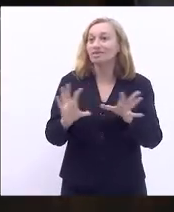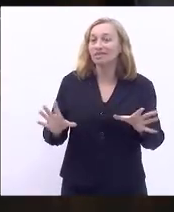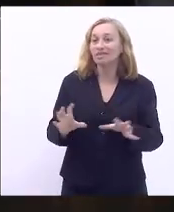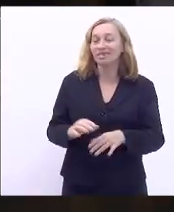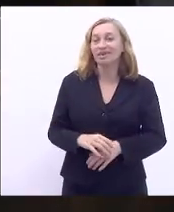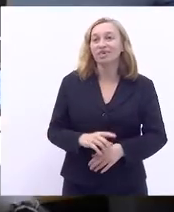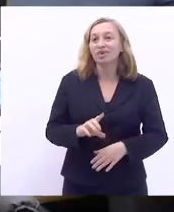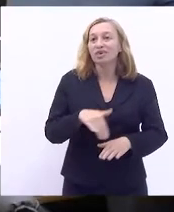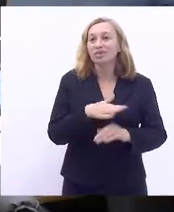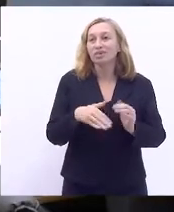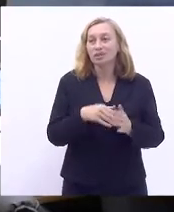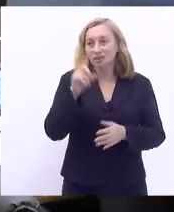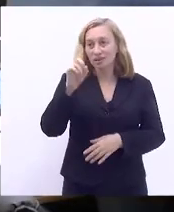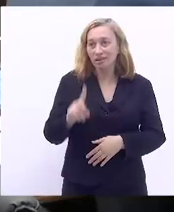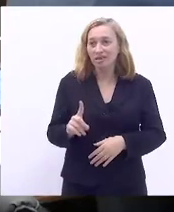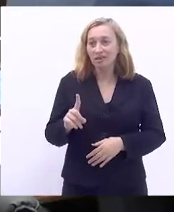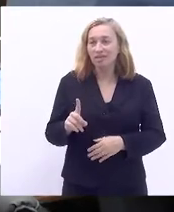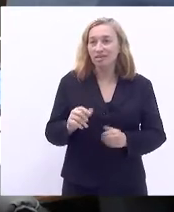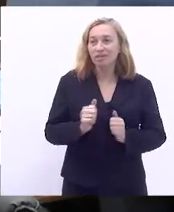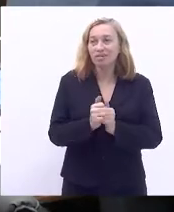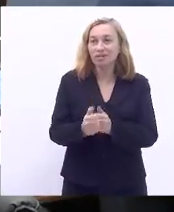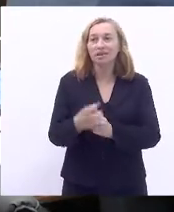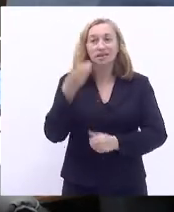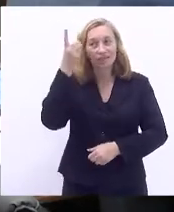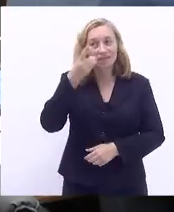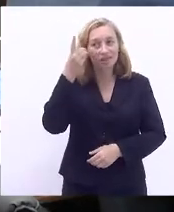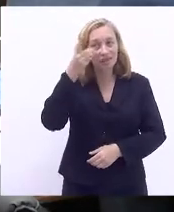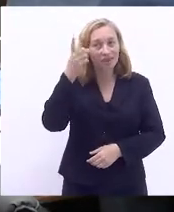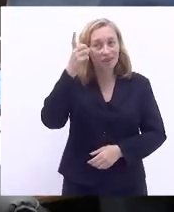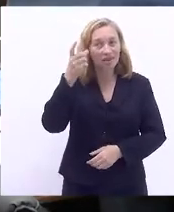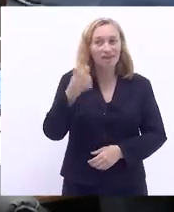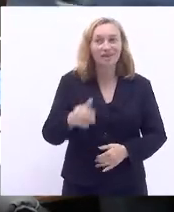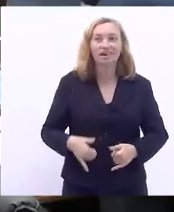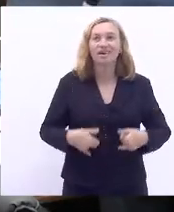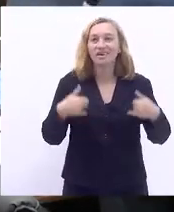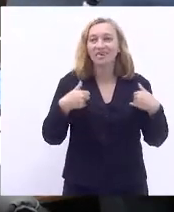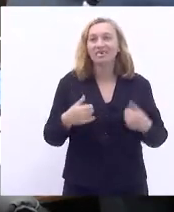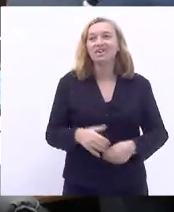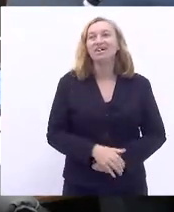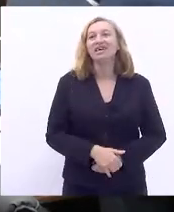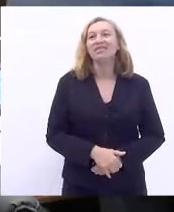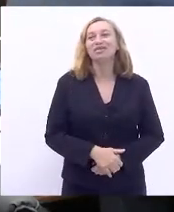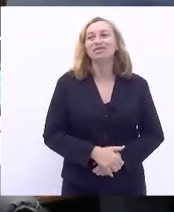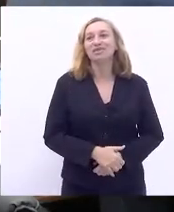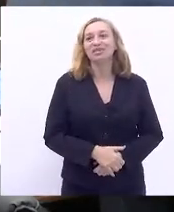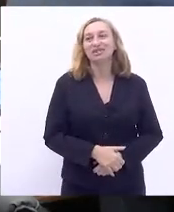isso. Eu vou acompanhar a deputada Lucinha. Muita honra.